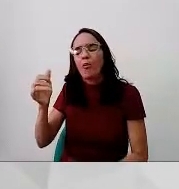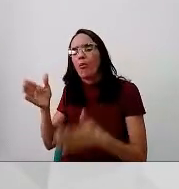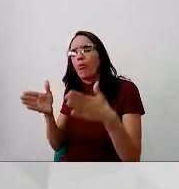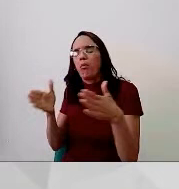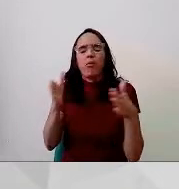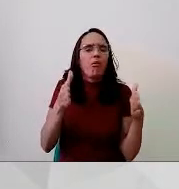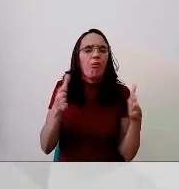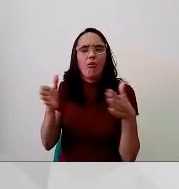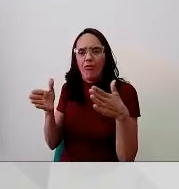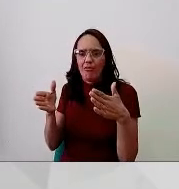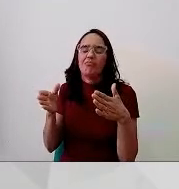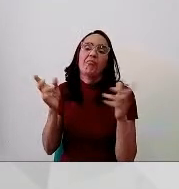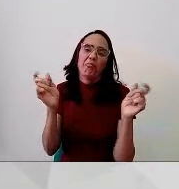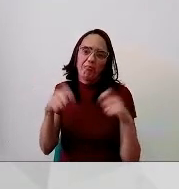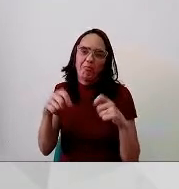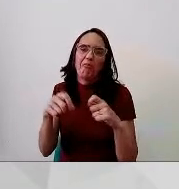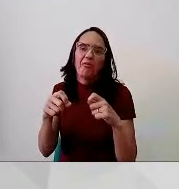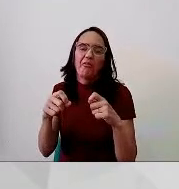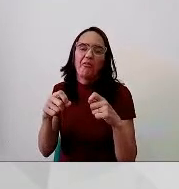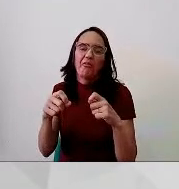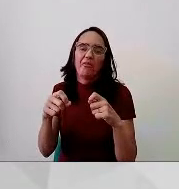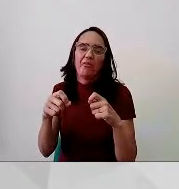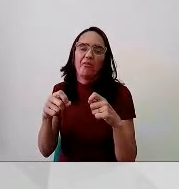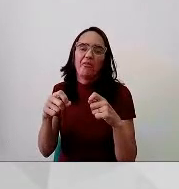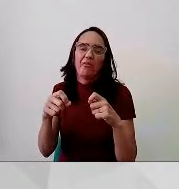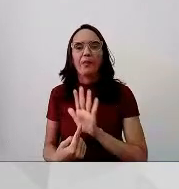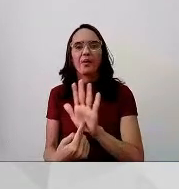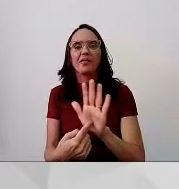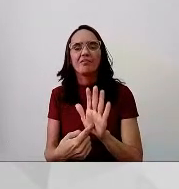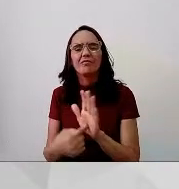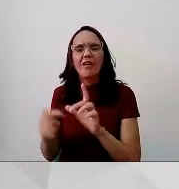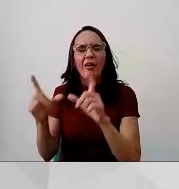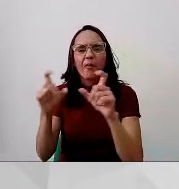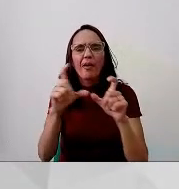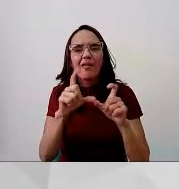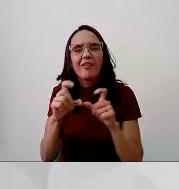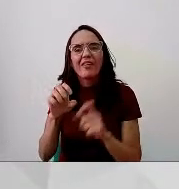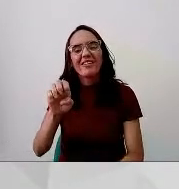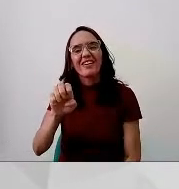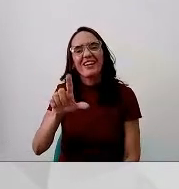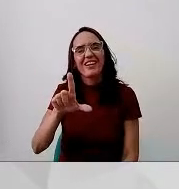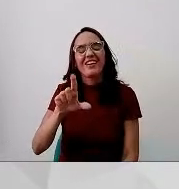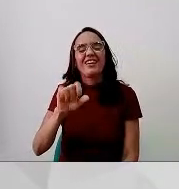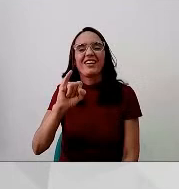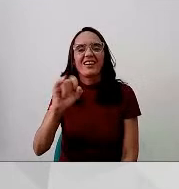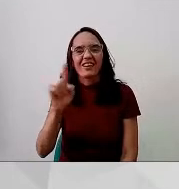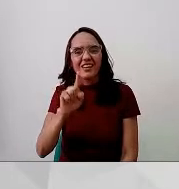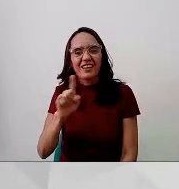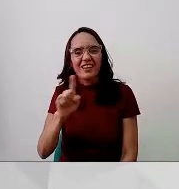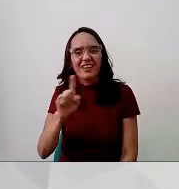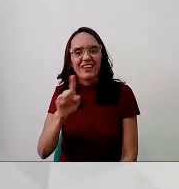Então, aí a figurinha do Elisa, uma marca aí da Digital.